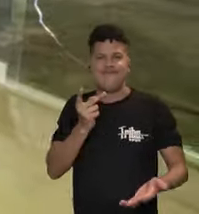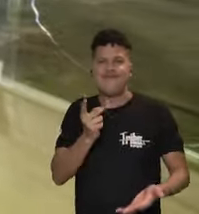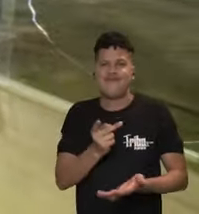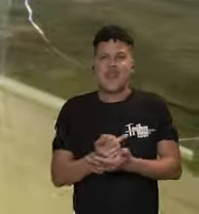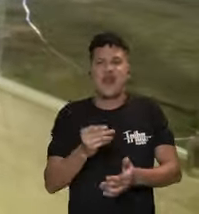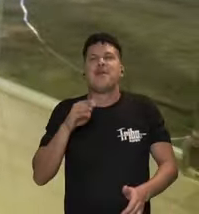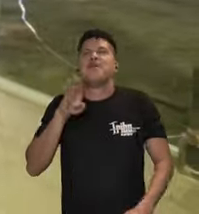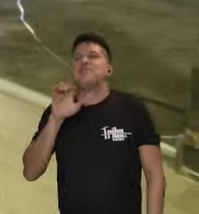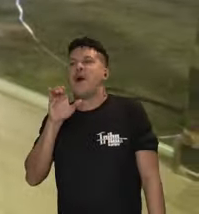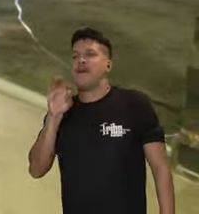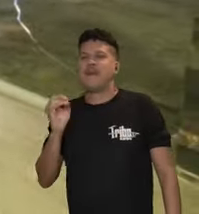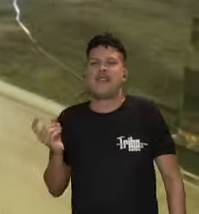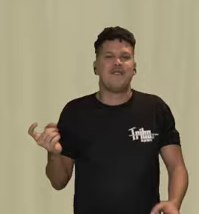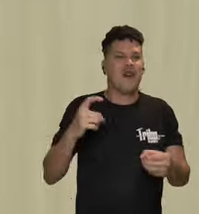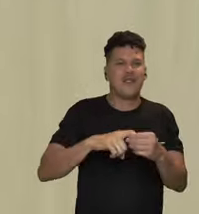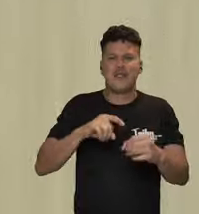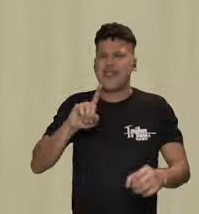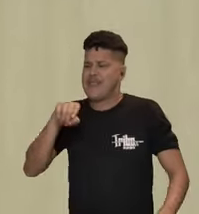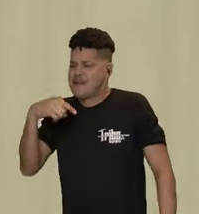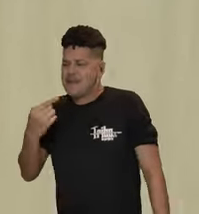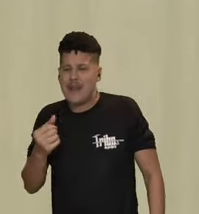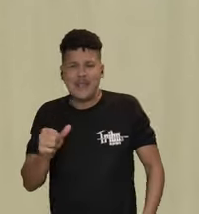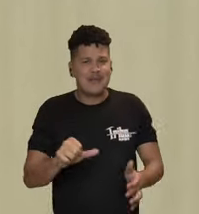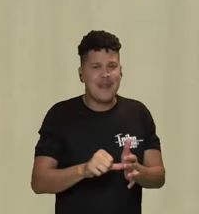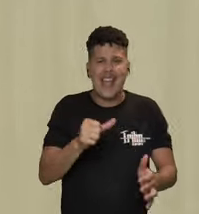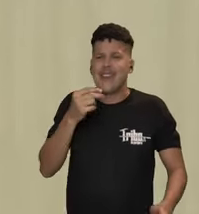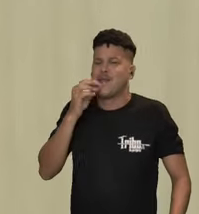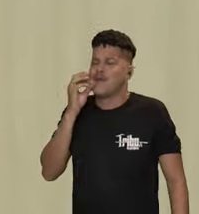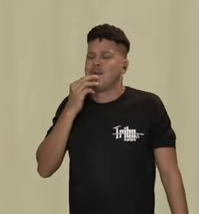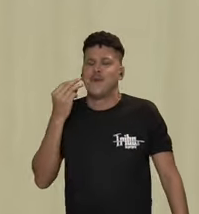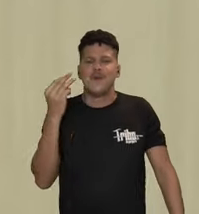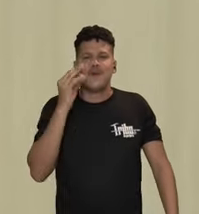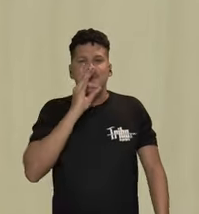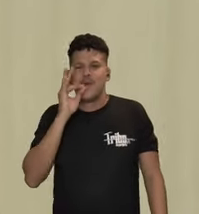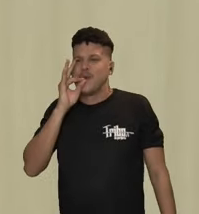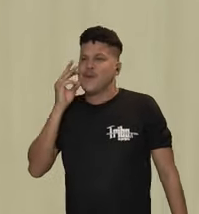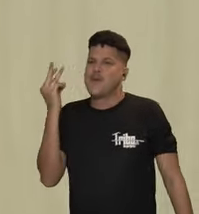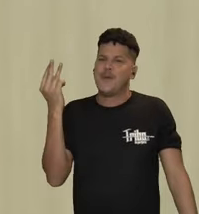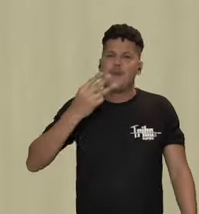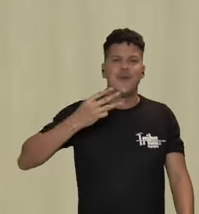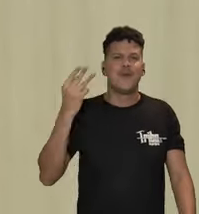Bob voltou. Depois do primeiro back não sou mais o mesmo.